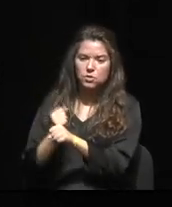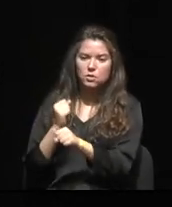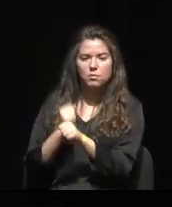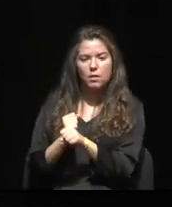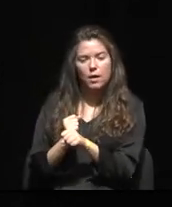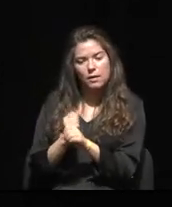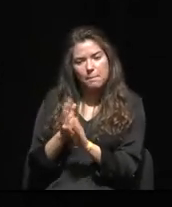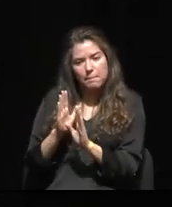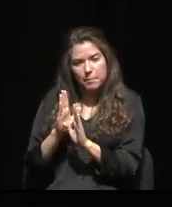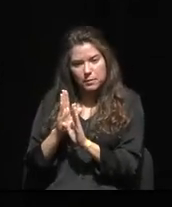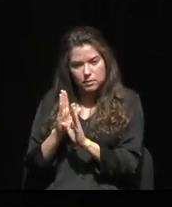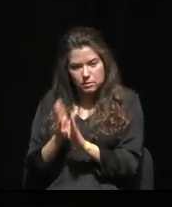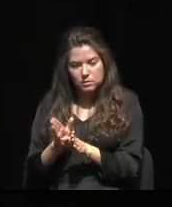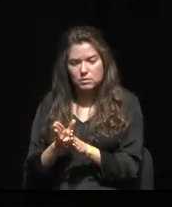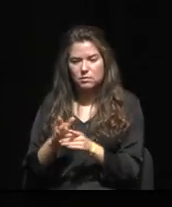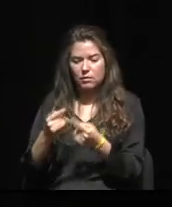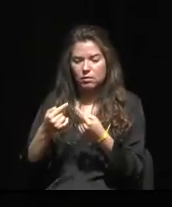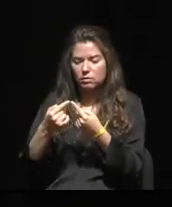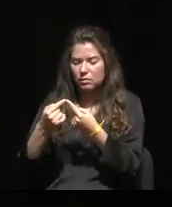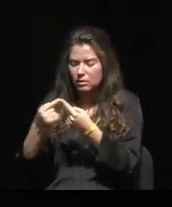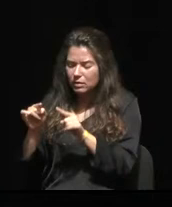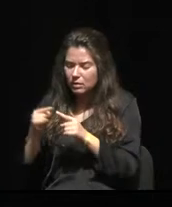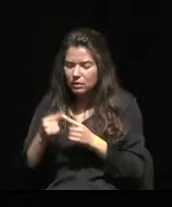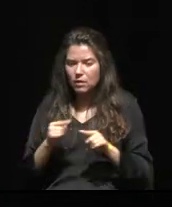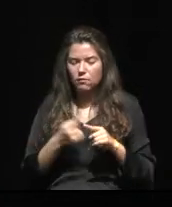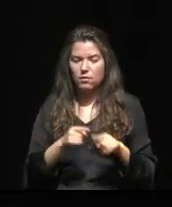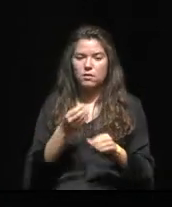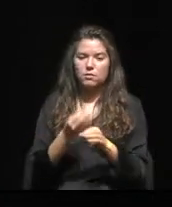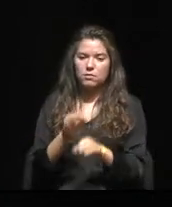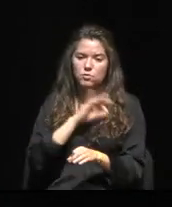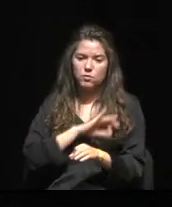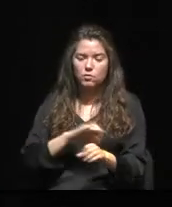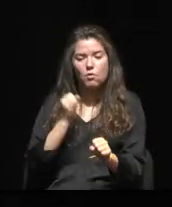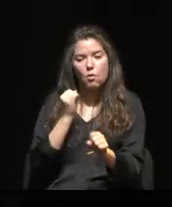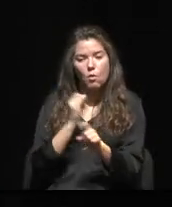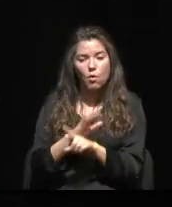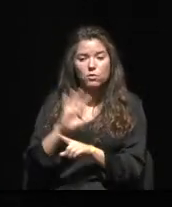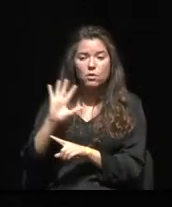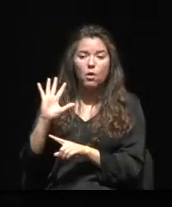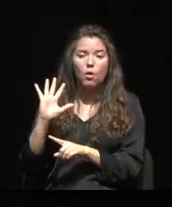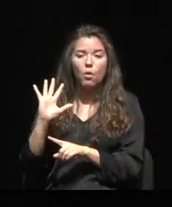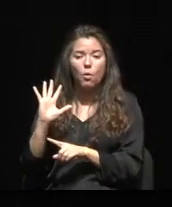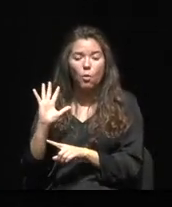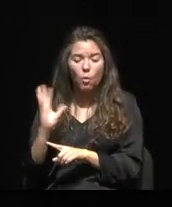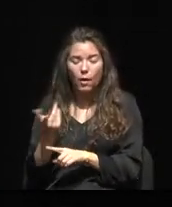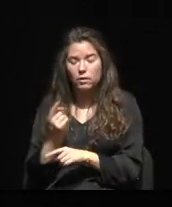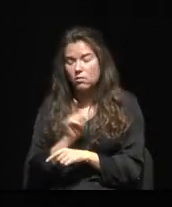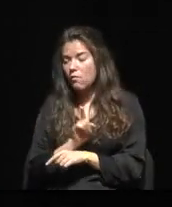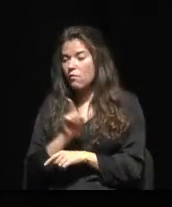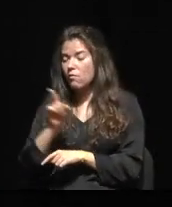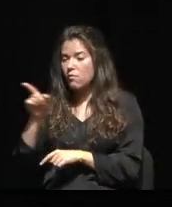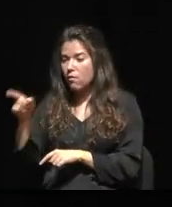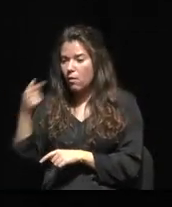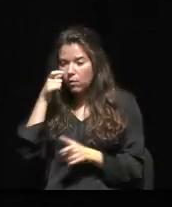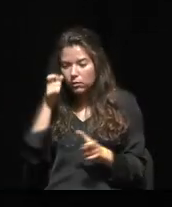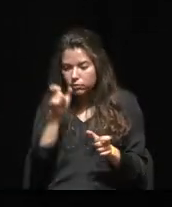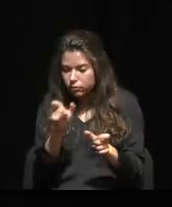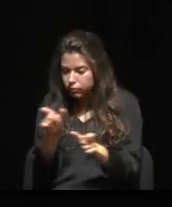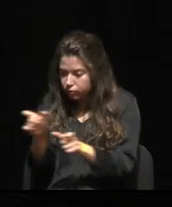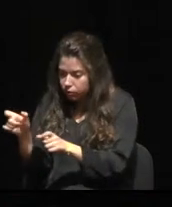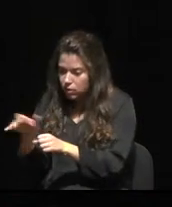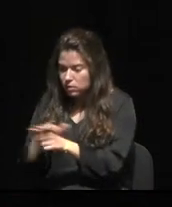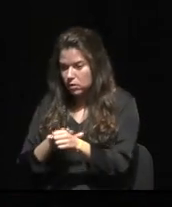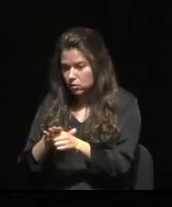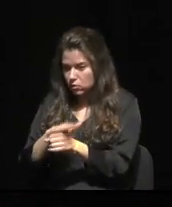com uma penosidade diferente das restantes carreiras nomeadamente quando se deslocam a locais para inspecionar